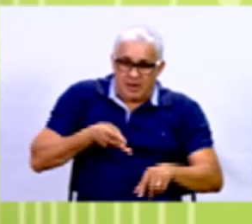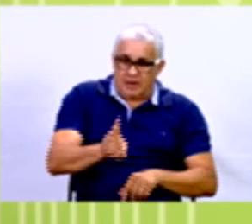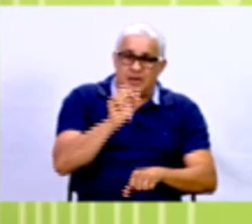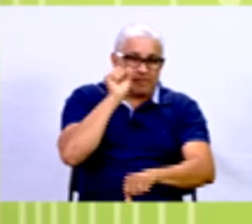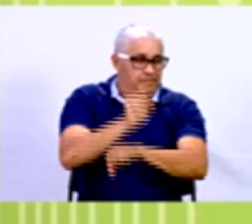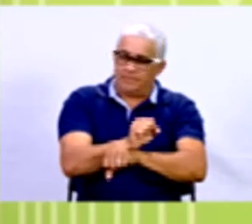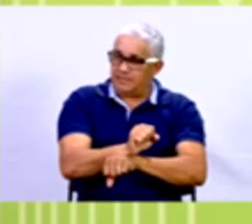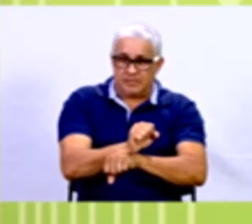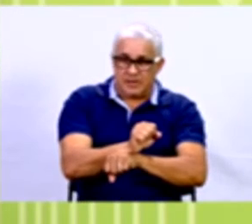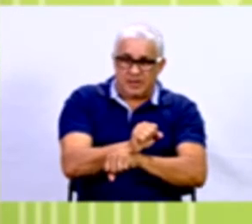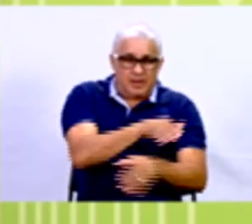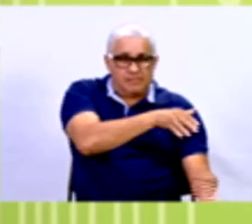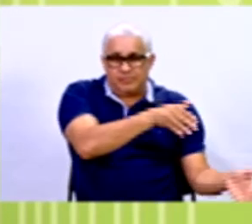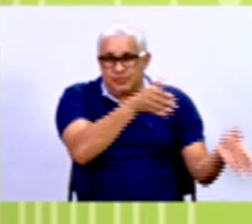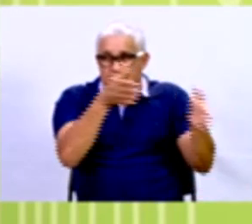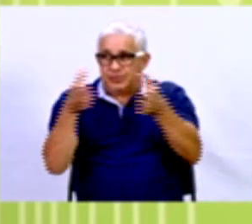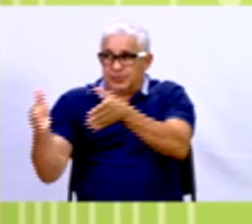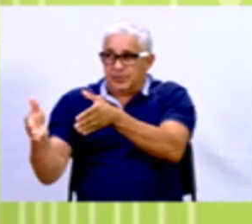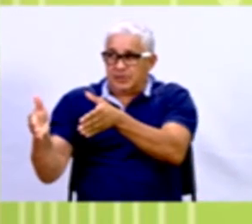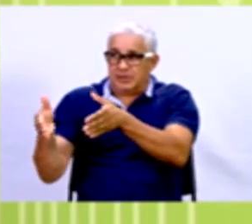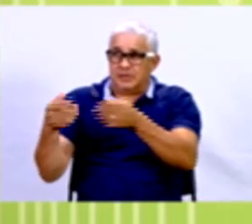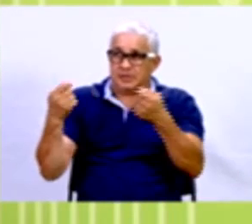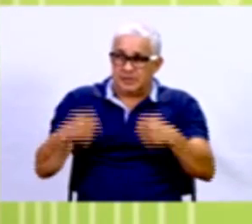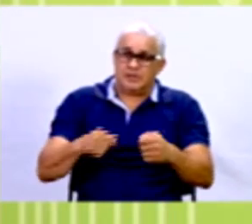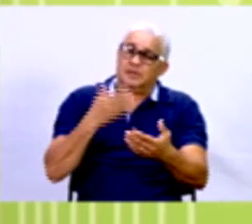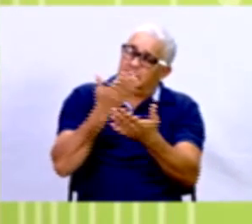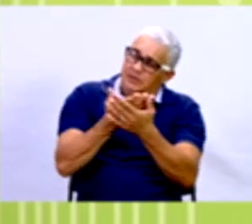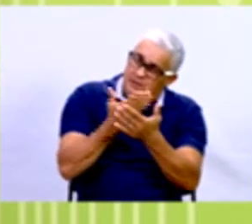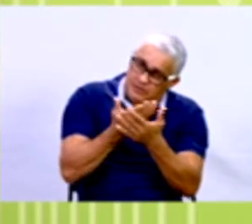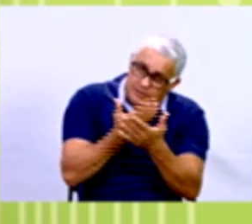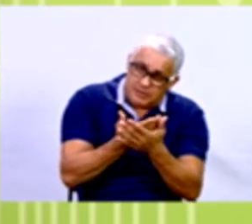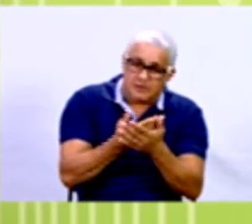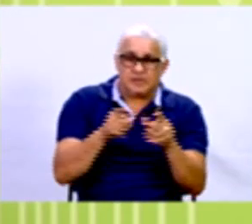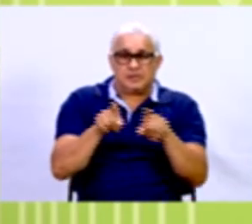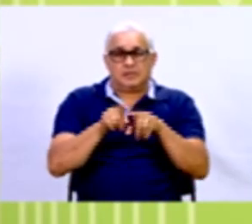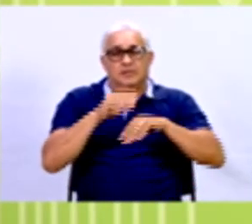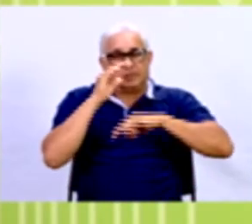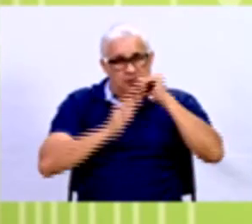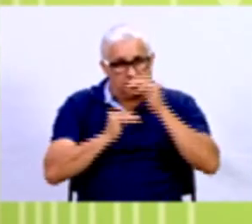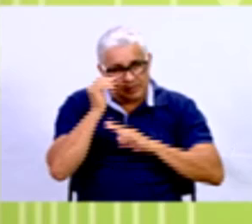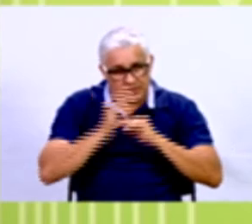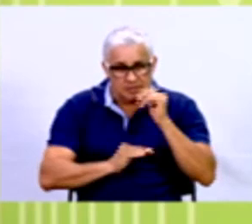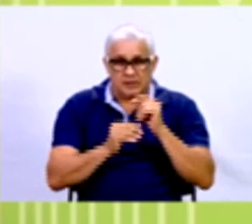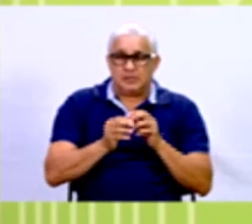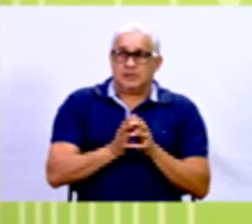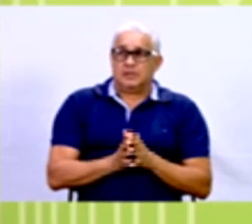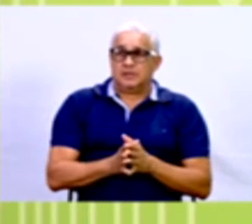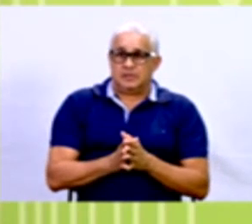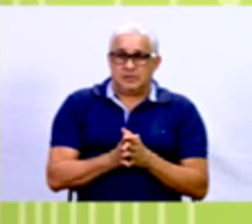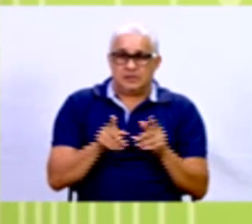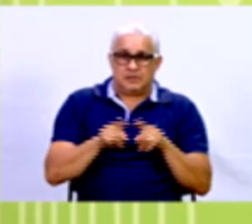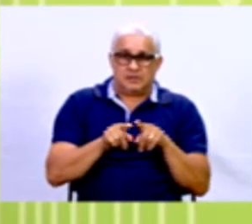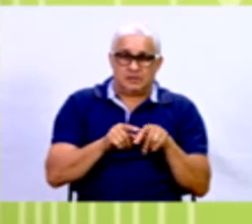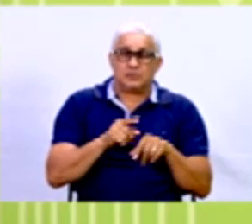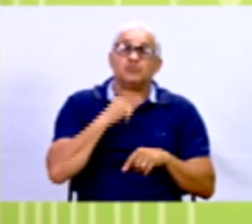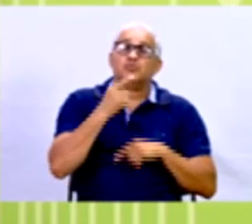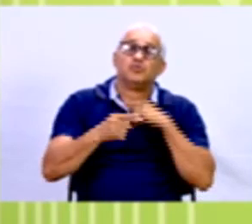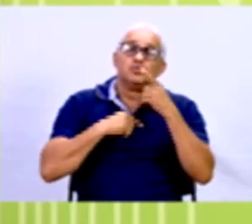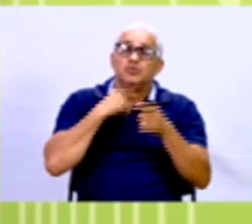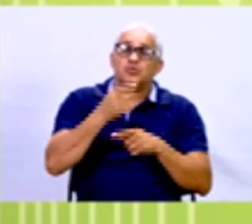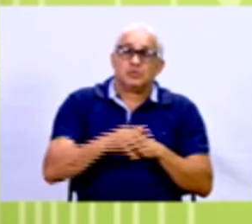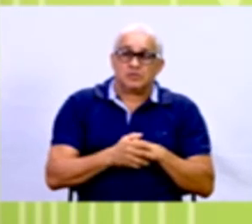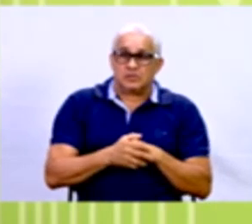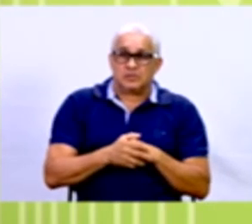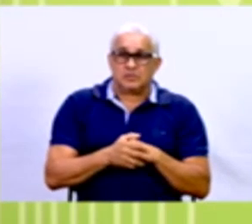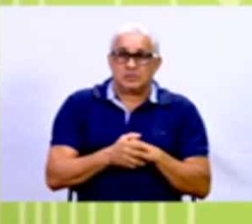terminar aqui de maneira alguma. Você tem que ir estudando, se capacitando, e à medida que surgirem as dúvidas é porque o